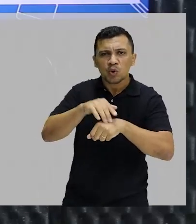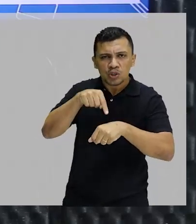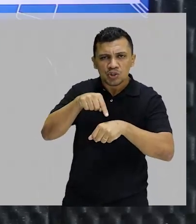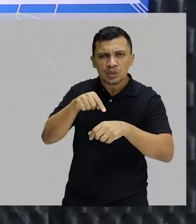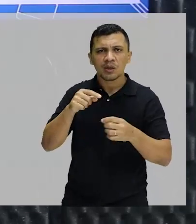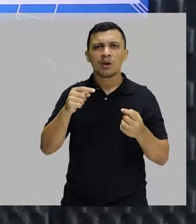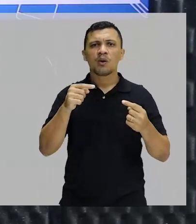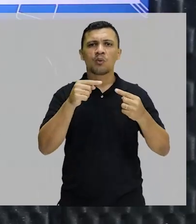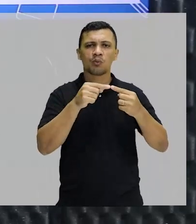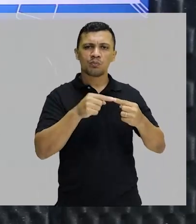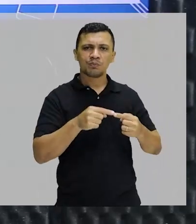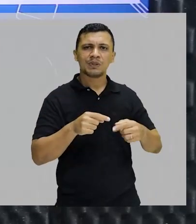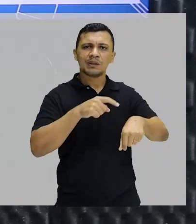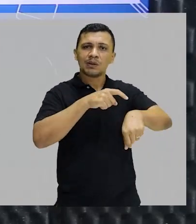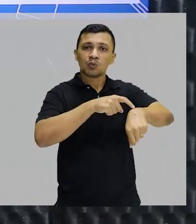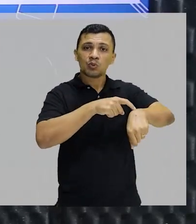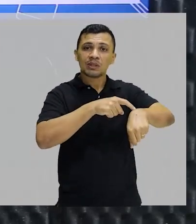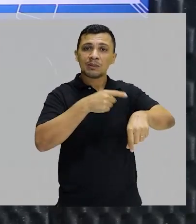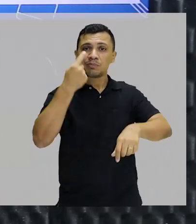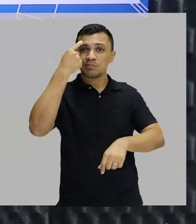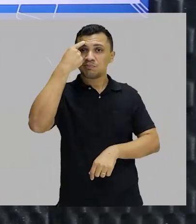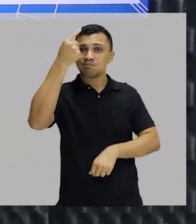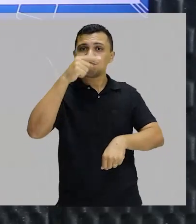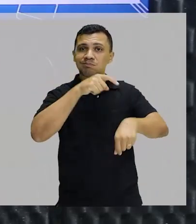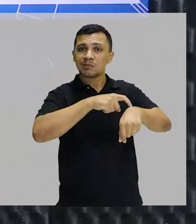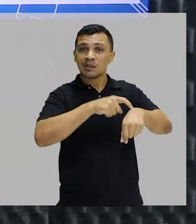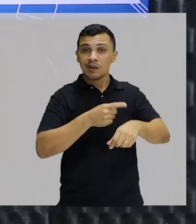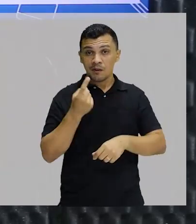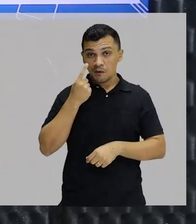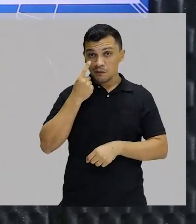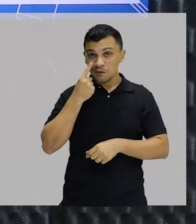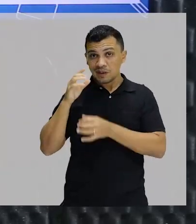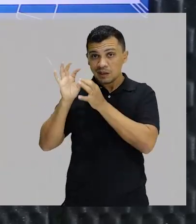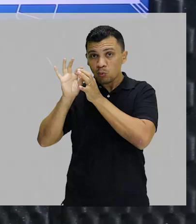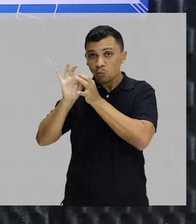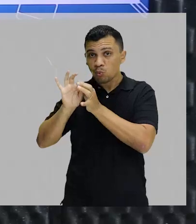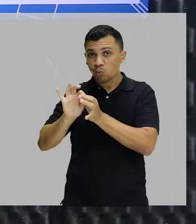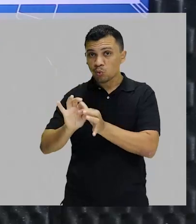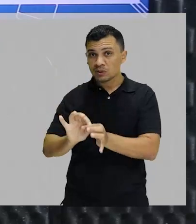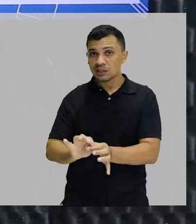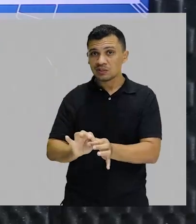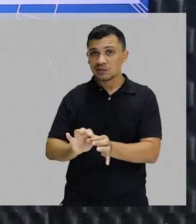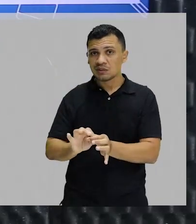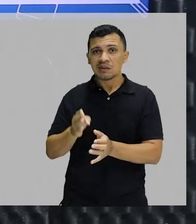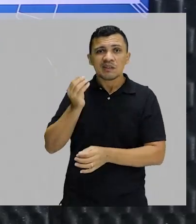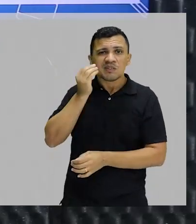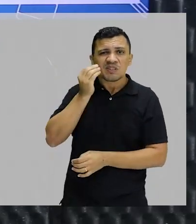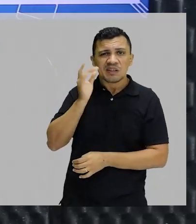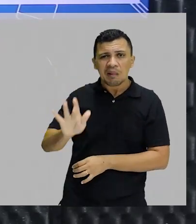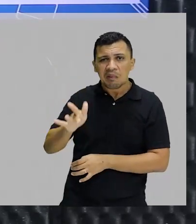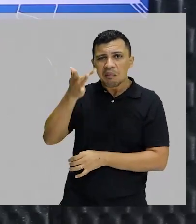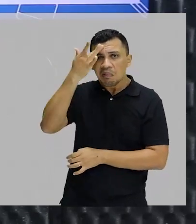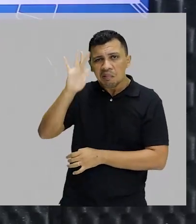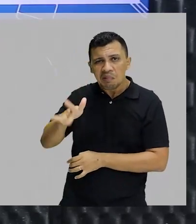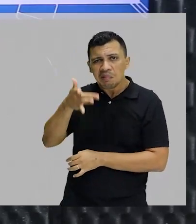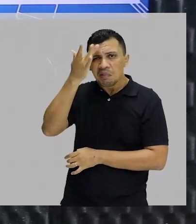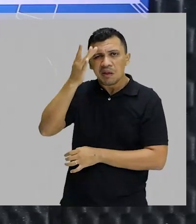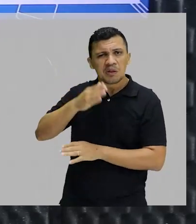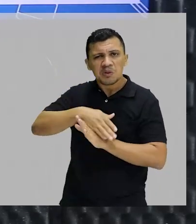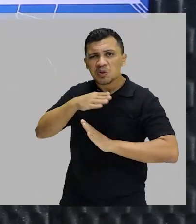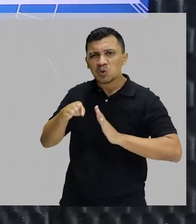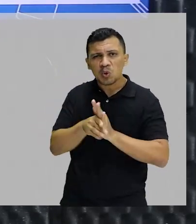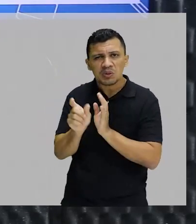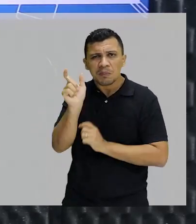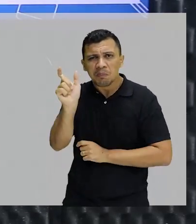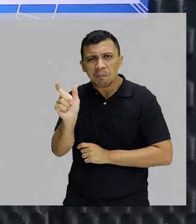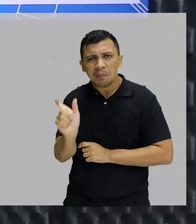tempo. Vocês podem ir pelo contexto. Não fiquem tentando decorar e memorizar todas aquelas palavras.